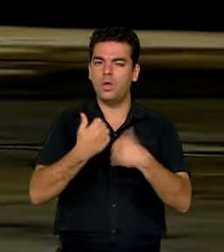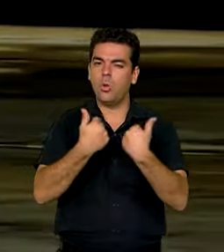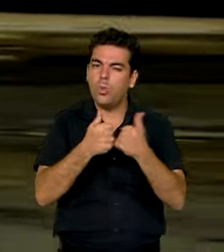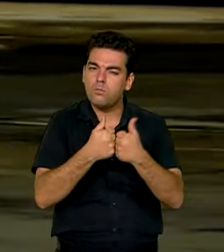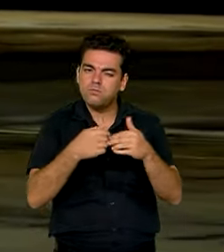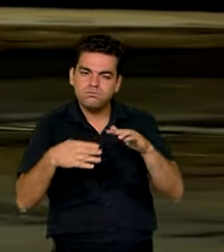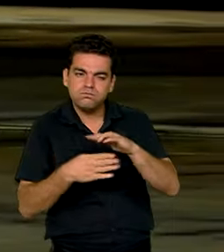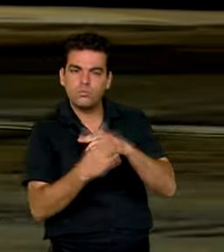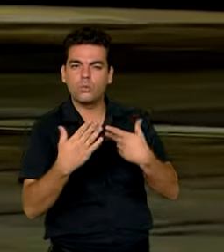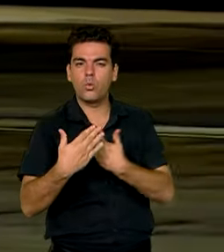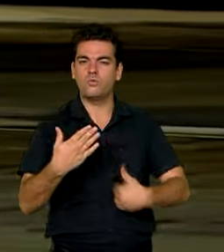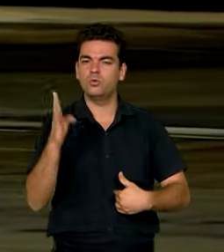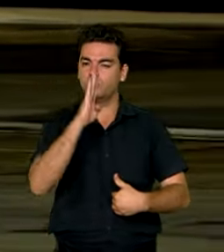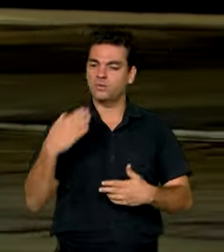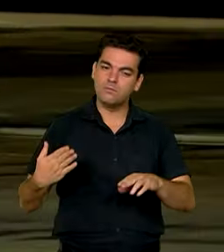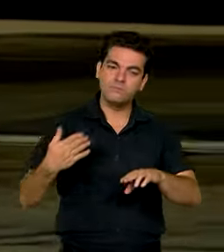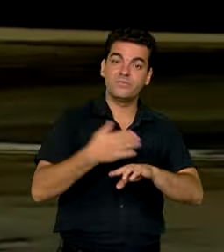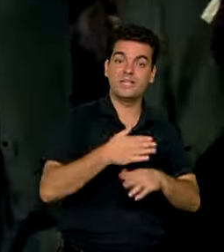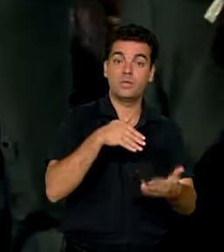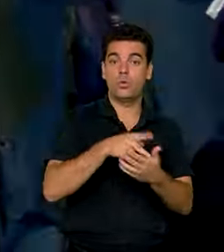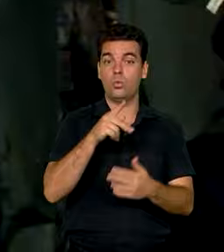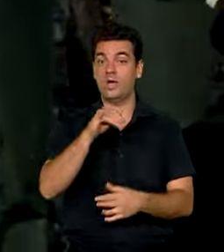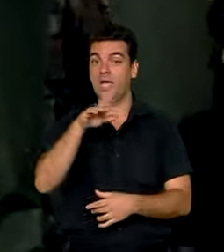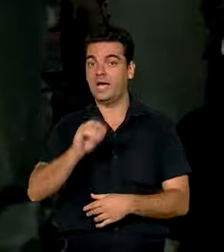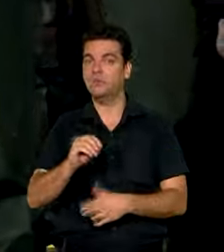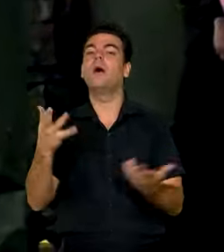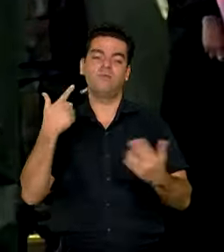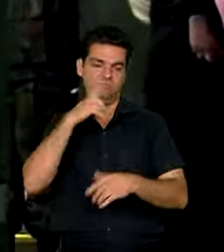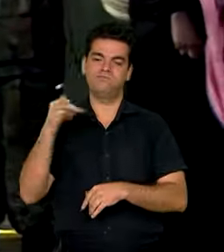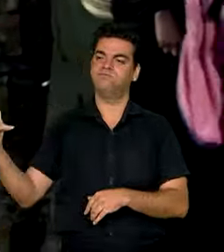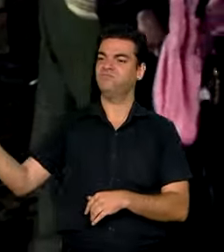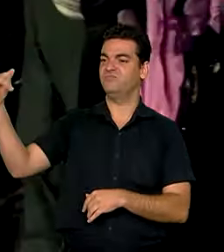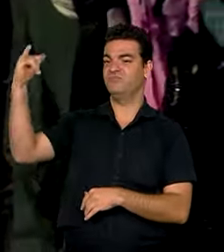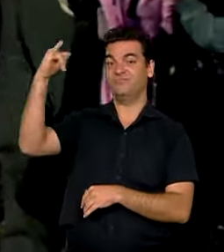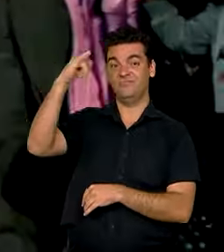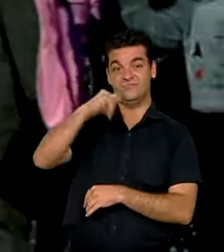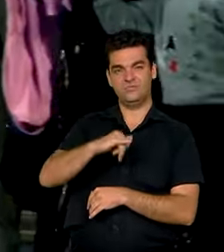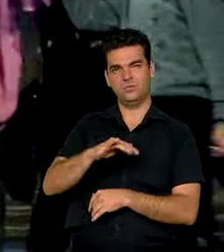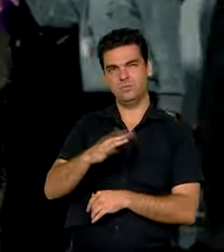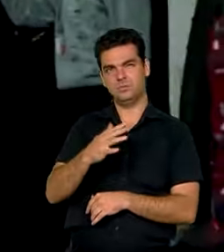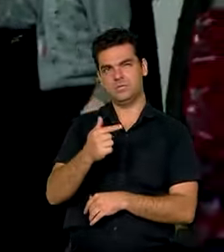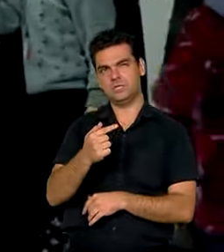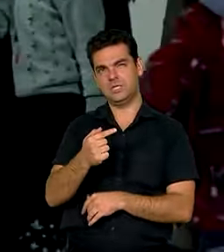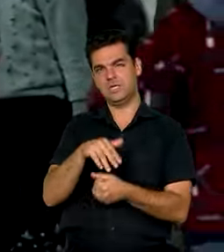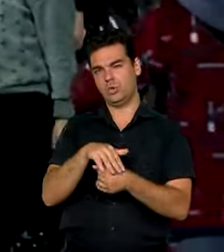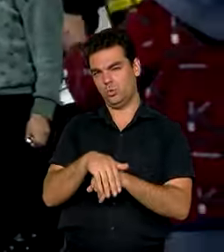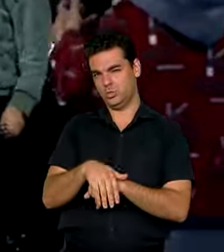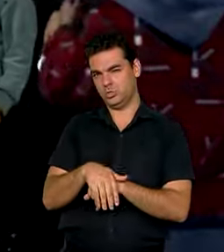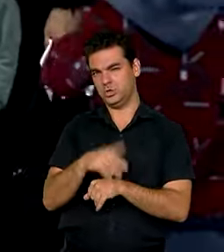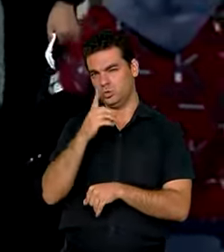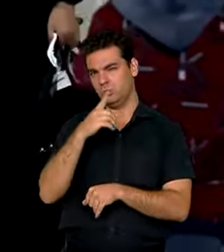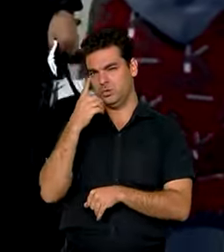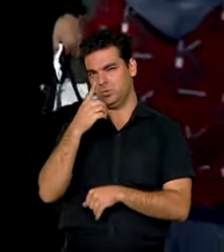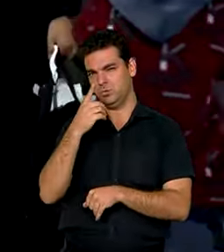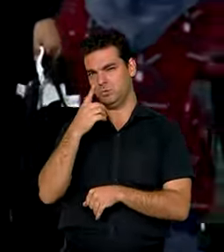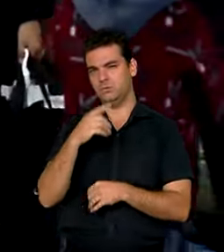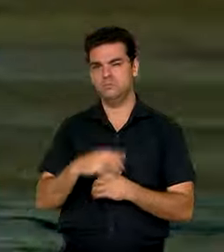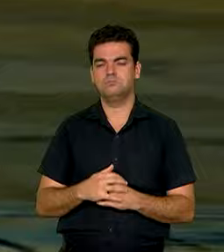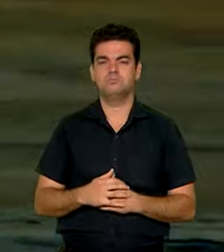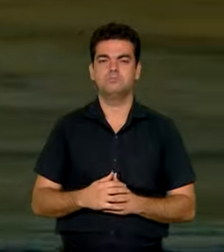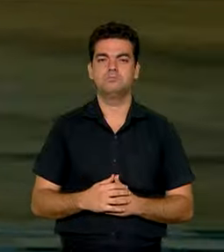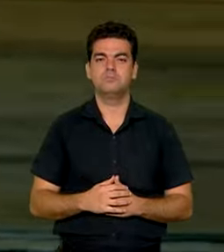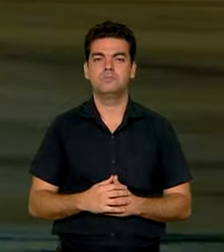alugadas pelo governo brasileiro até o Cairo, decolou da capital egípcia por volta das 7 da noite desse domingo, no horário